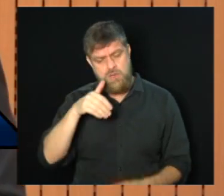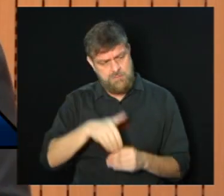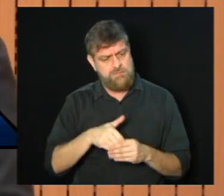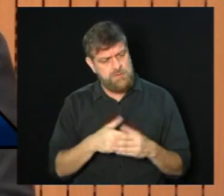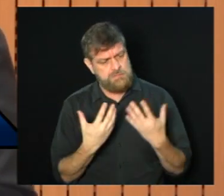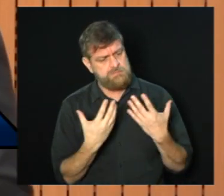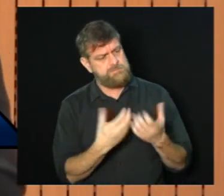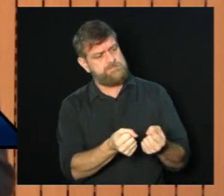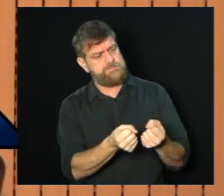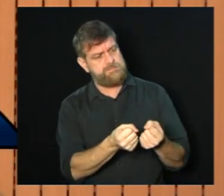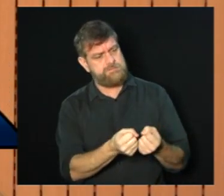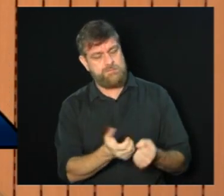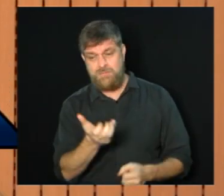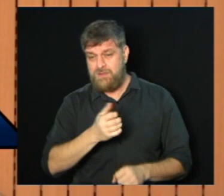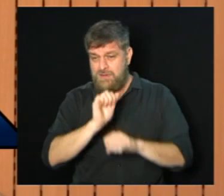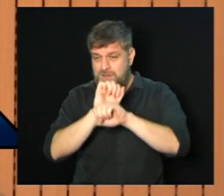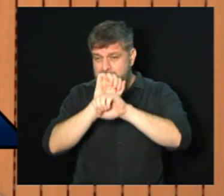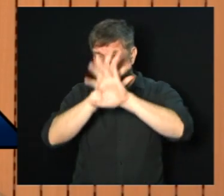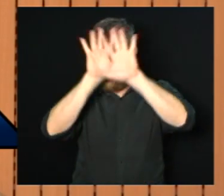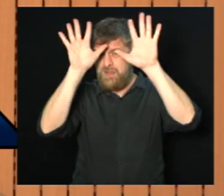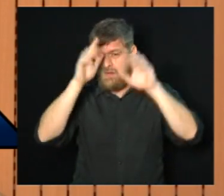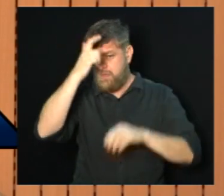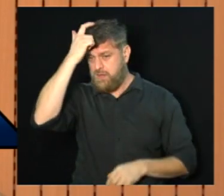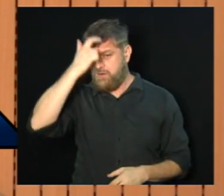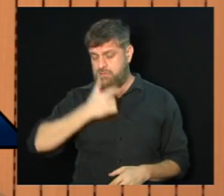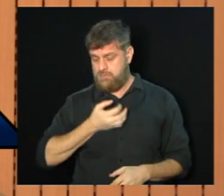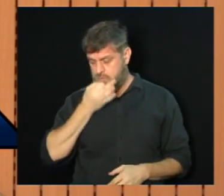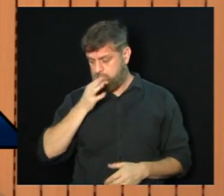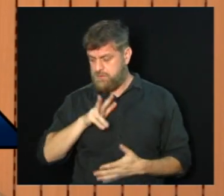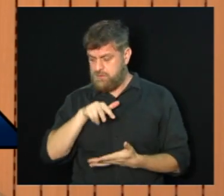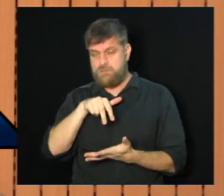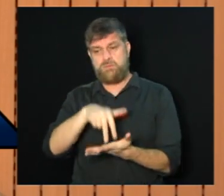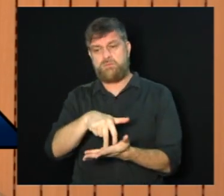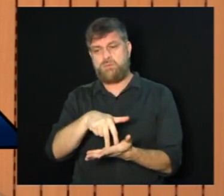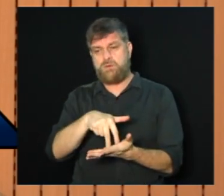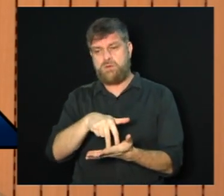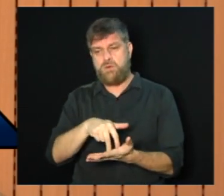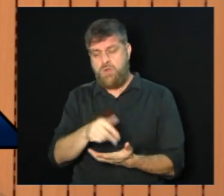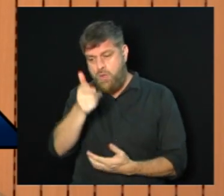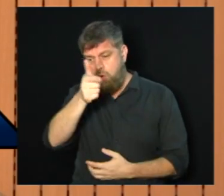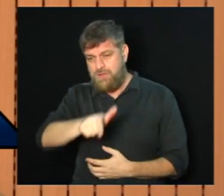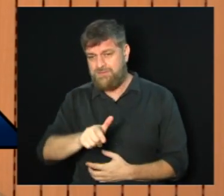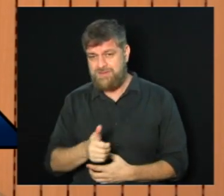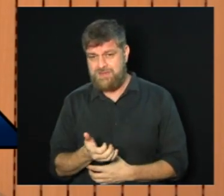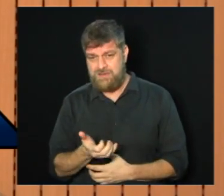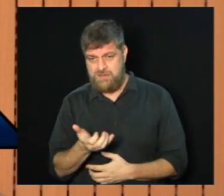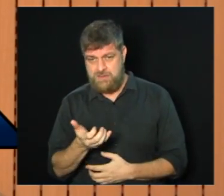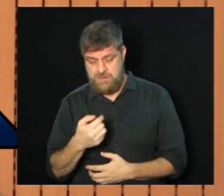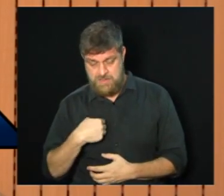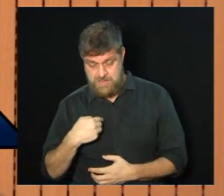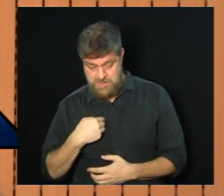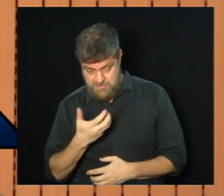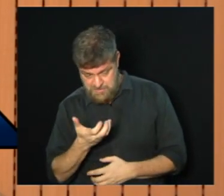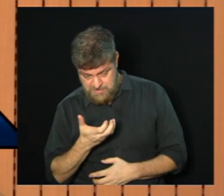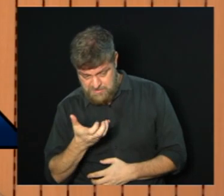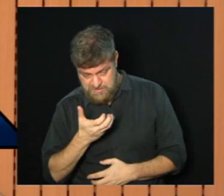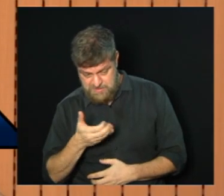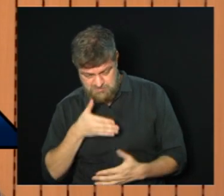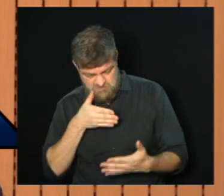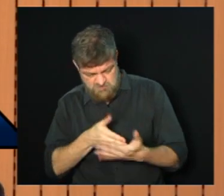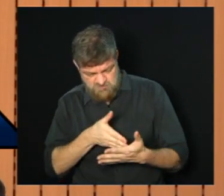favorável. Então, quero deixar claro a minha posição, mais uma vez, de que, se eu quisesse